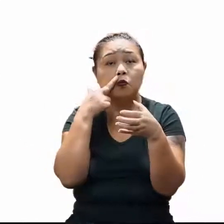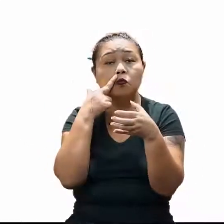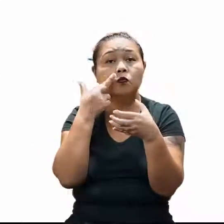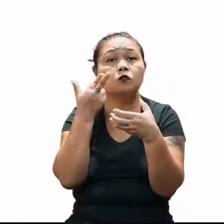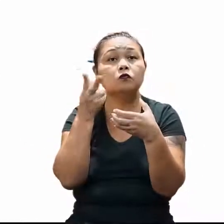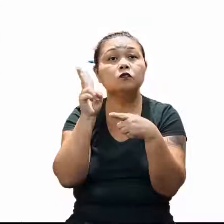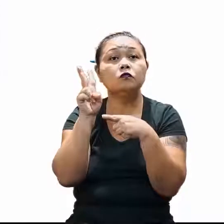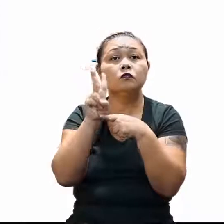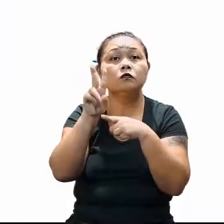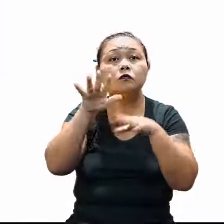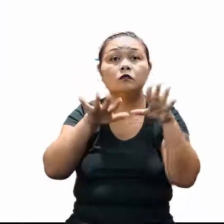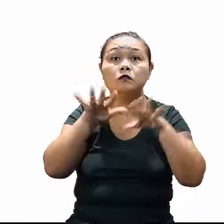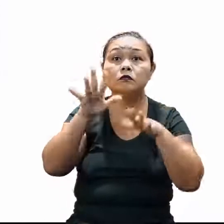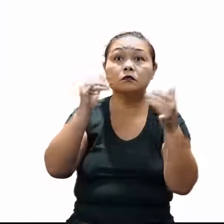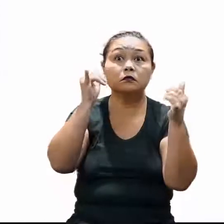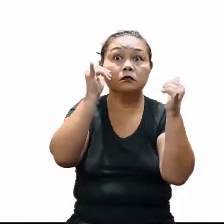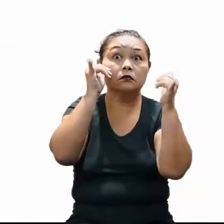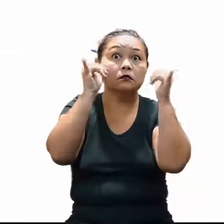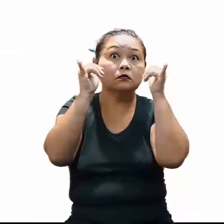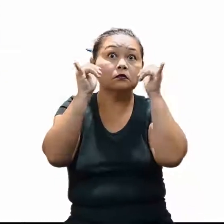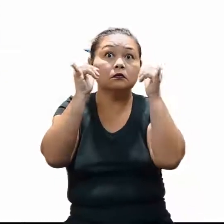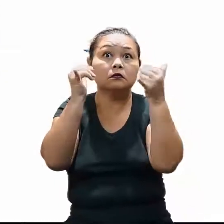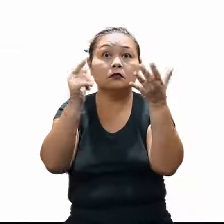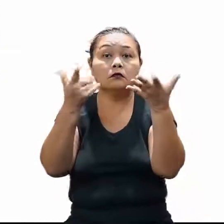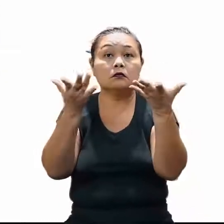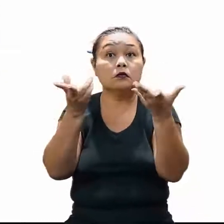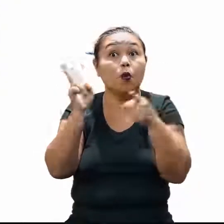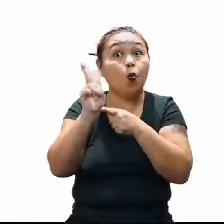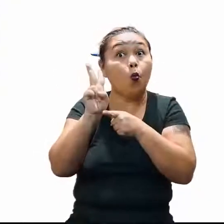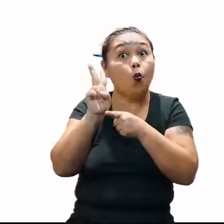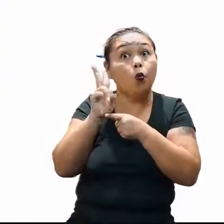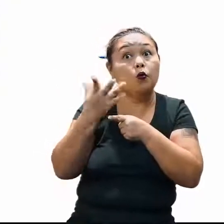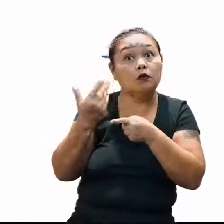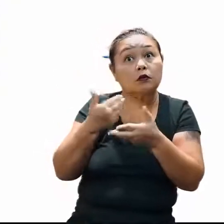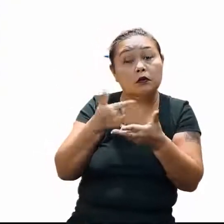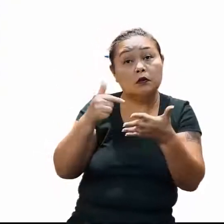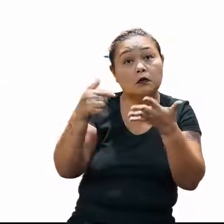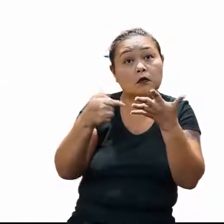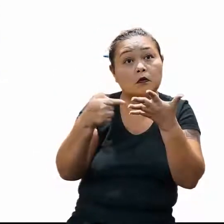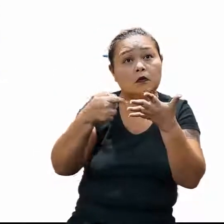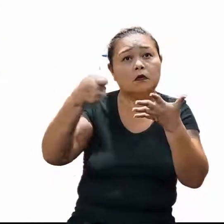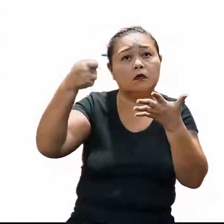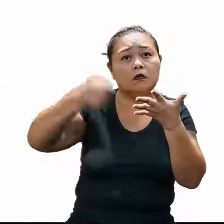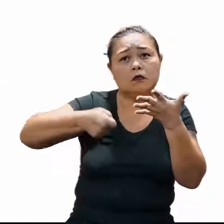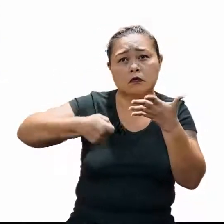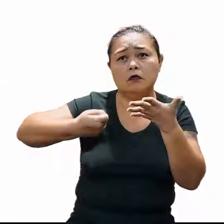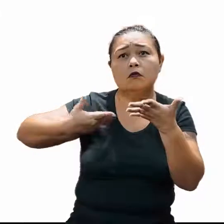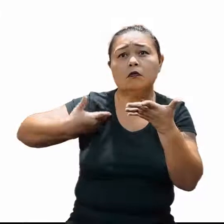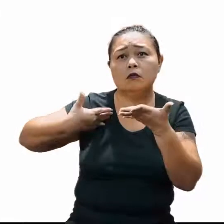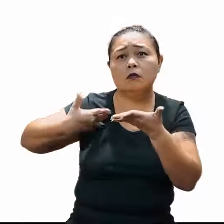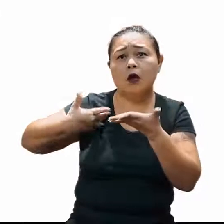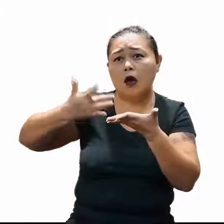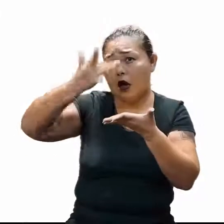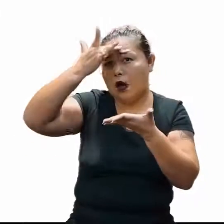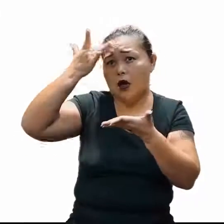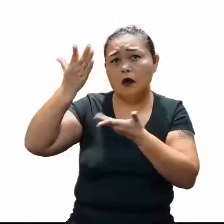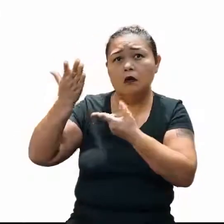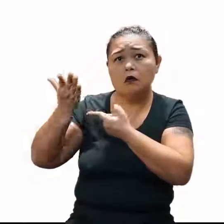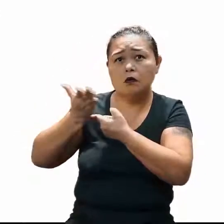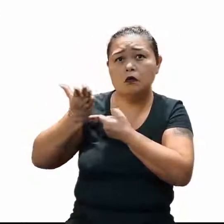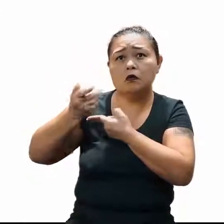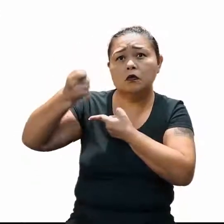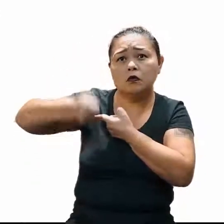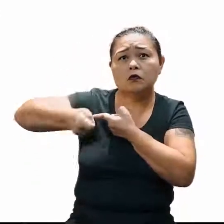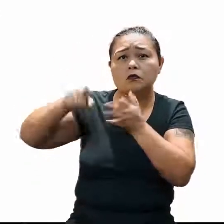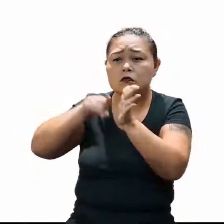Rondon cuidou em tomar algumas precauções, como exigir que seus auxiliares